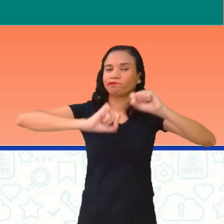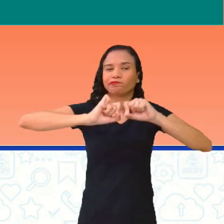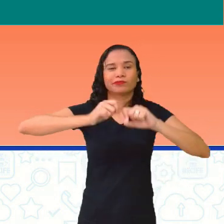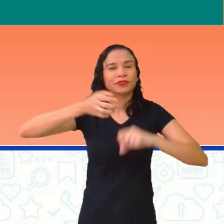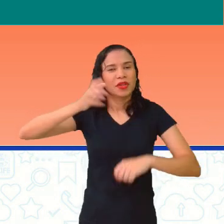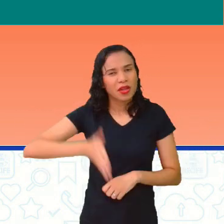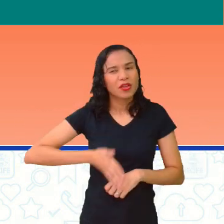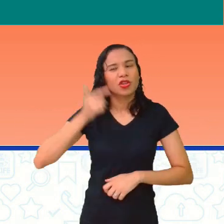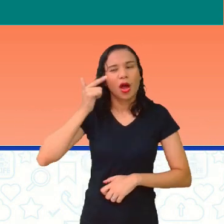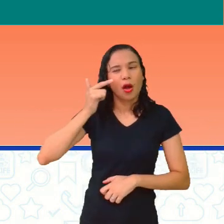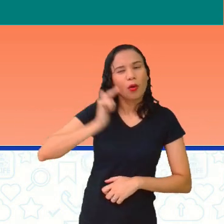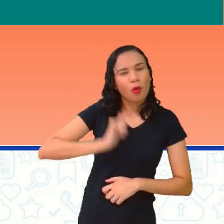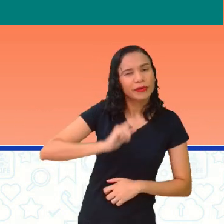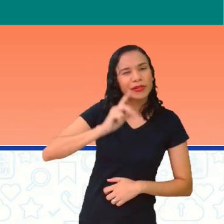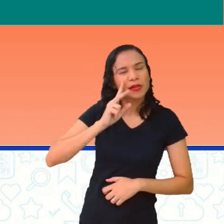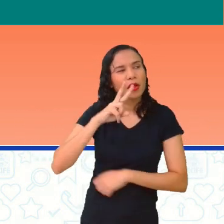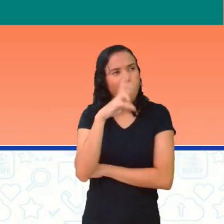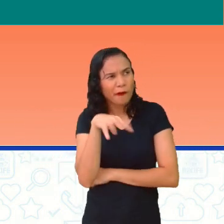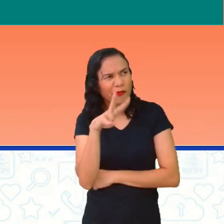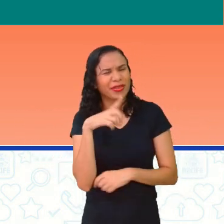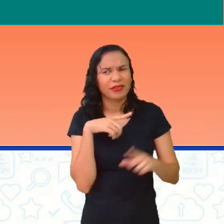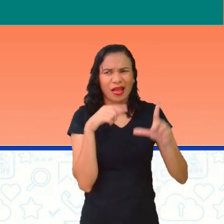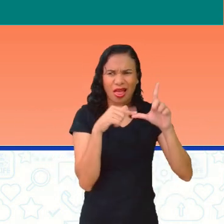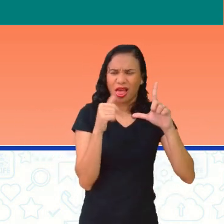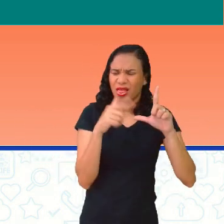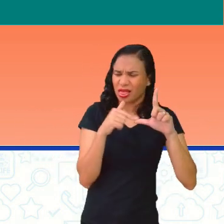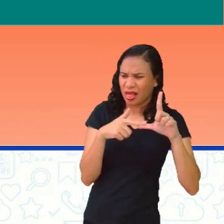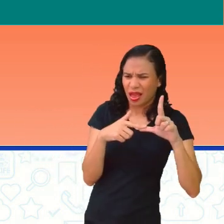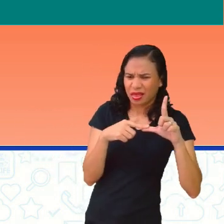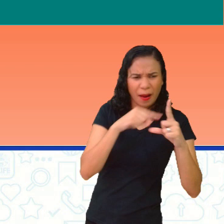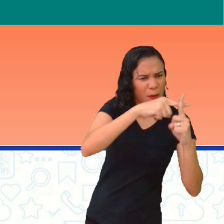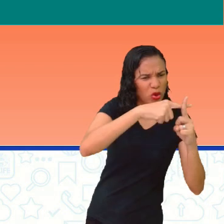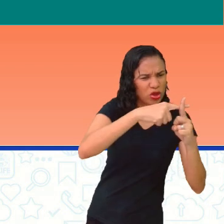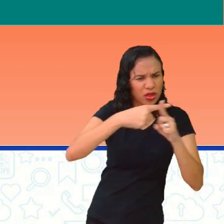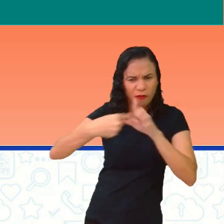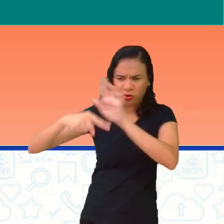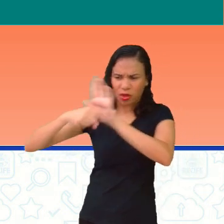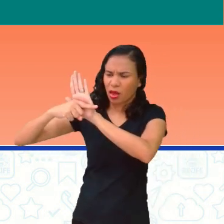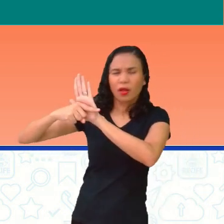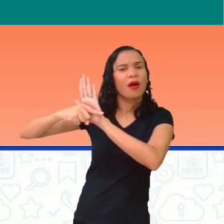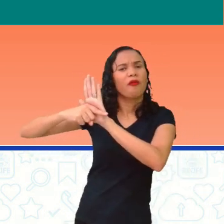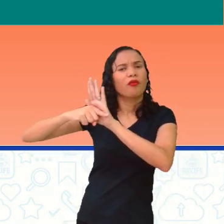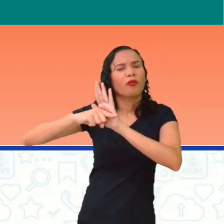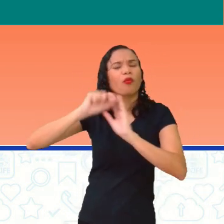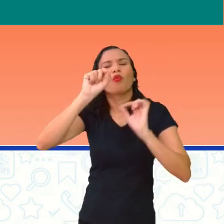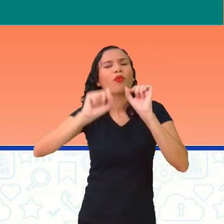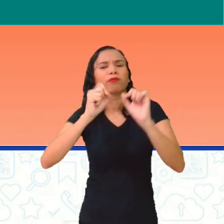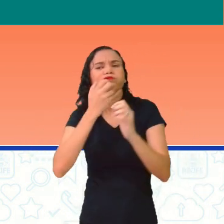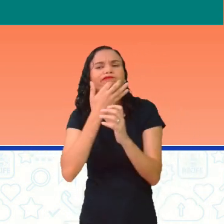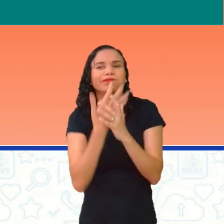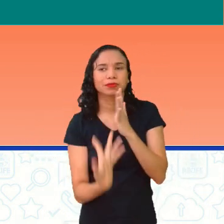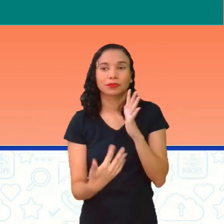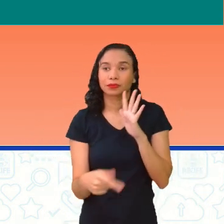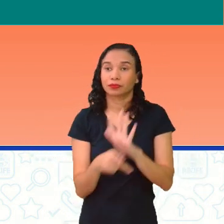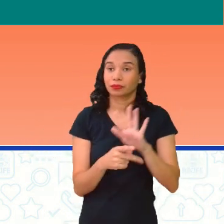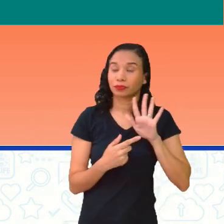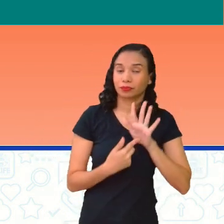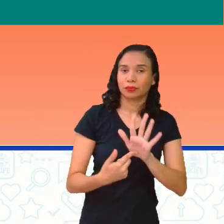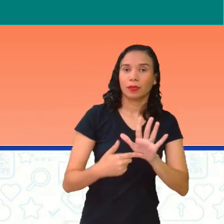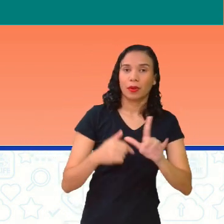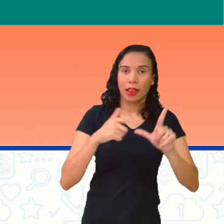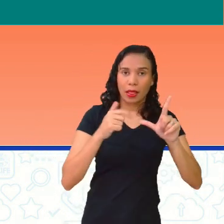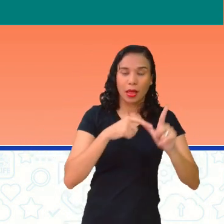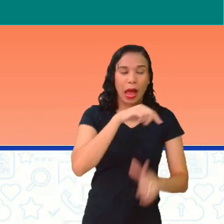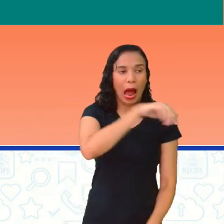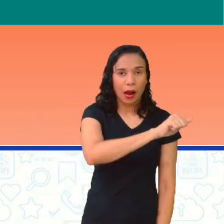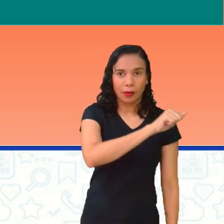já conseguiram, né? Viram que tem letras, né? Que tem positivo, tem negativo, que é a questão do sangue, não é? Vai apresentar essas letras